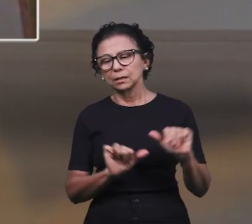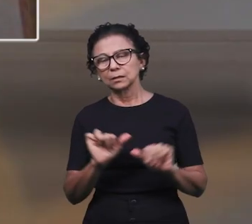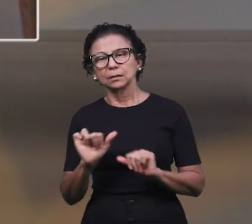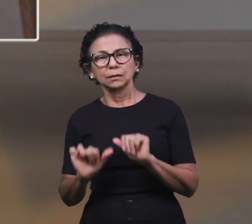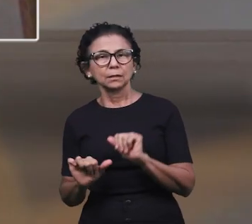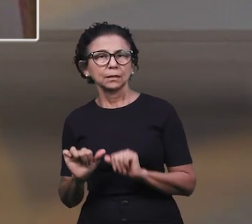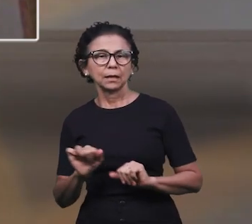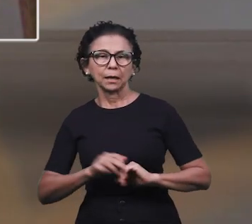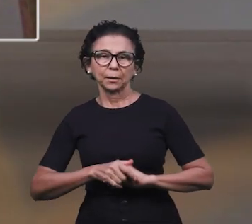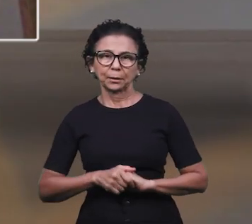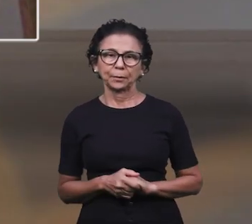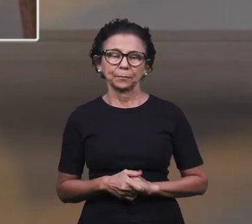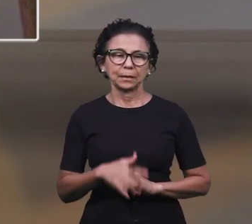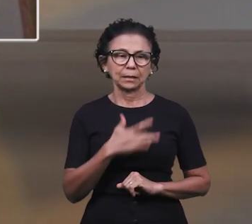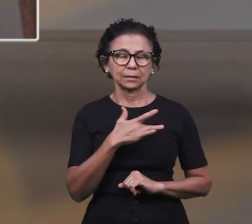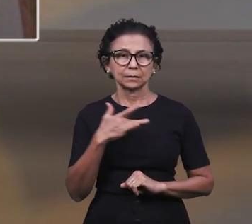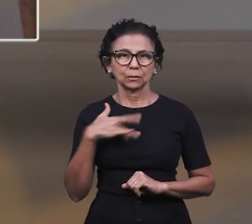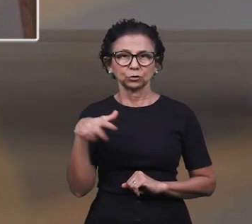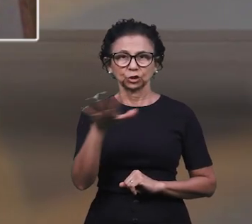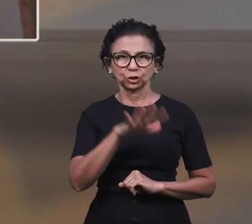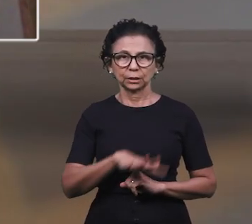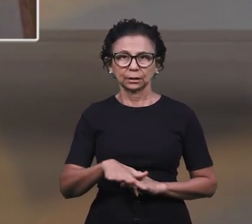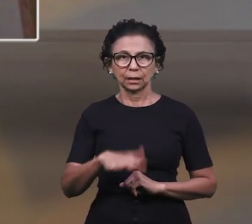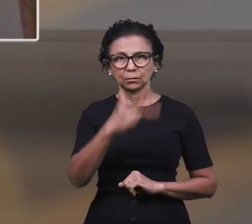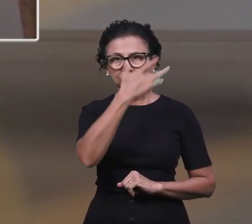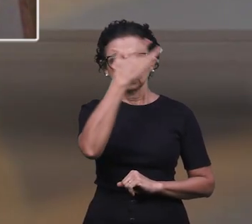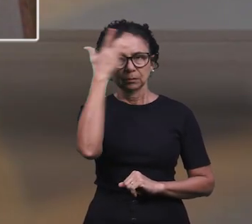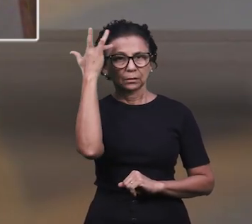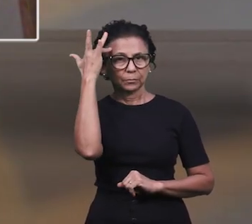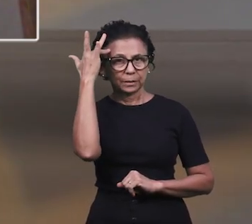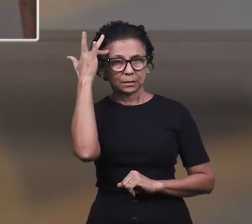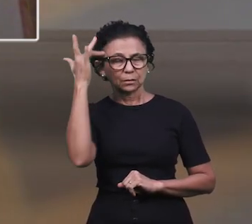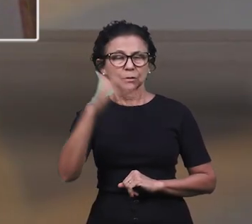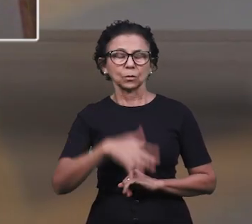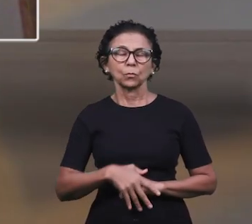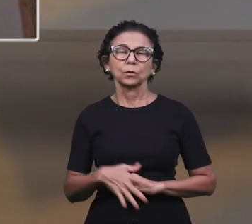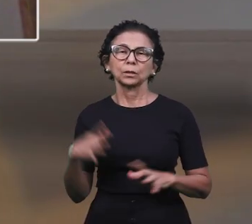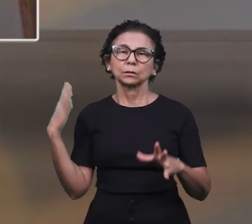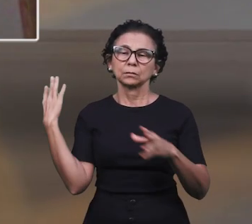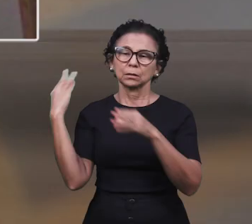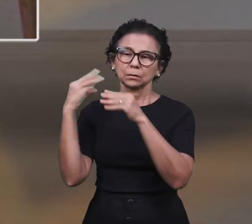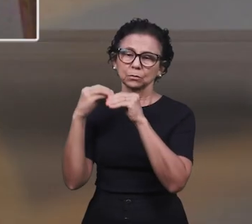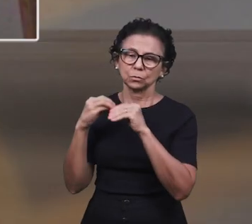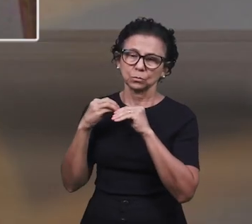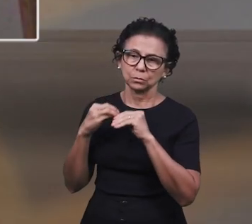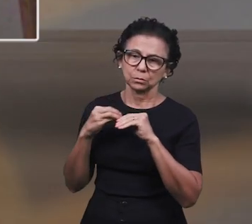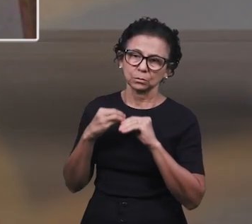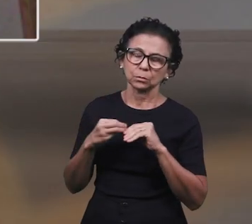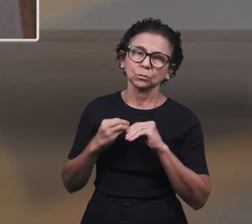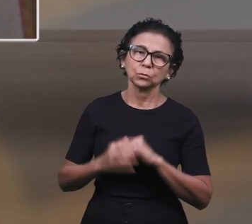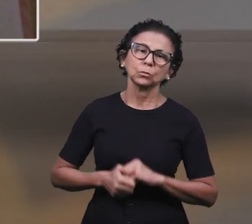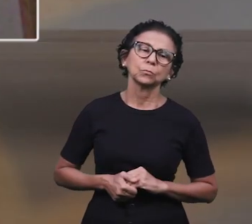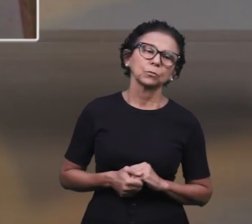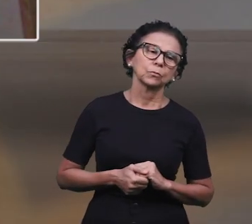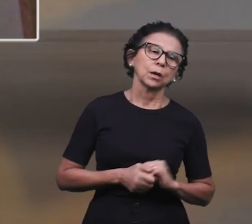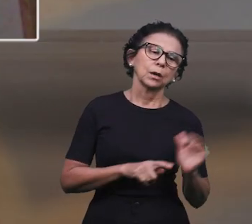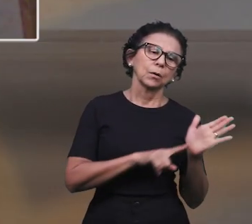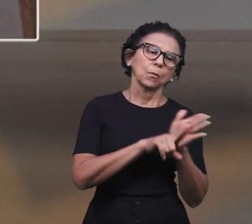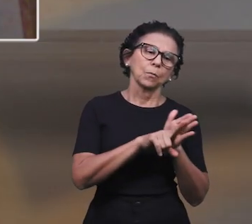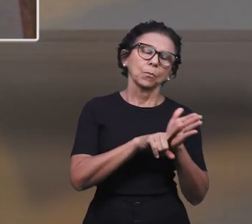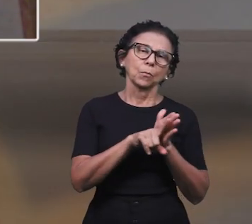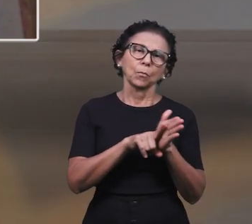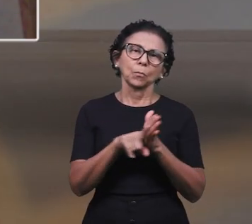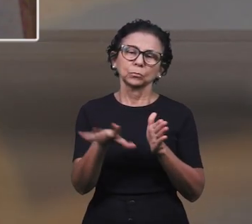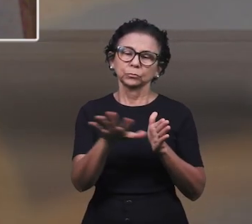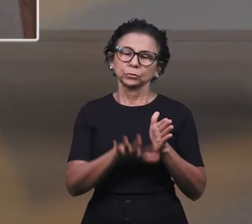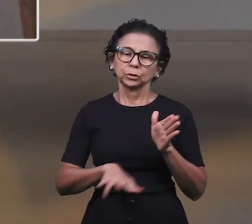avaliar primeiro a saúde da pessoa. E no somatório de dados, fazer levantamentos populacionais, porque